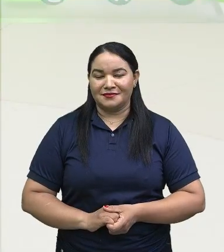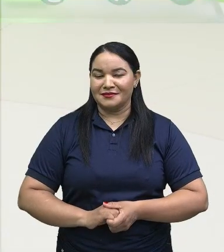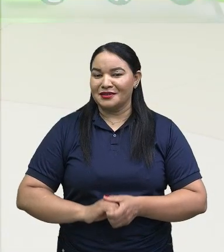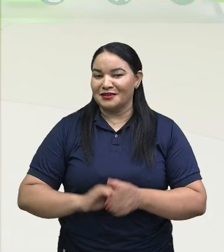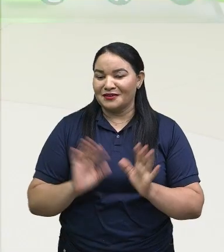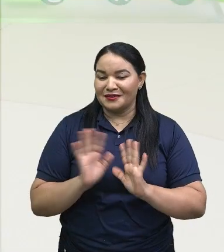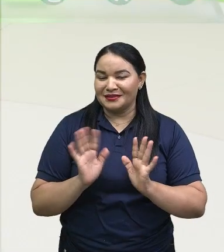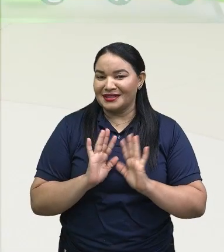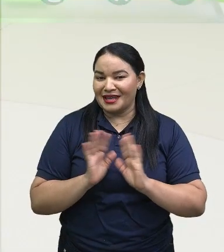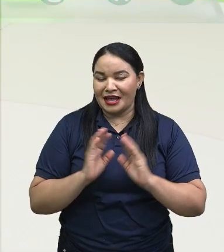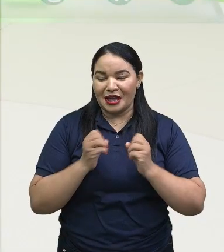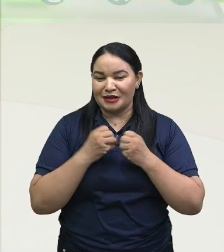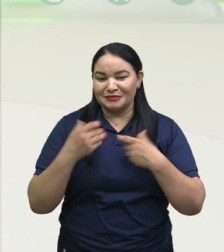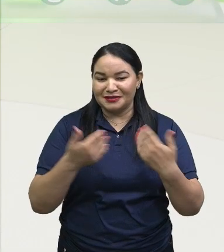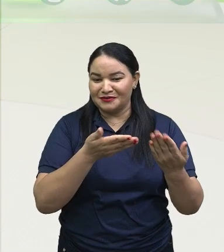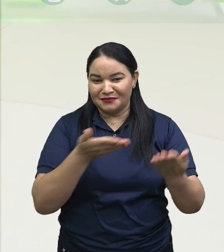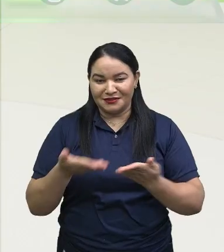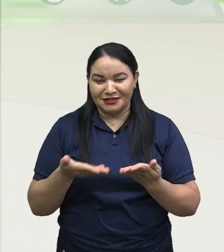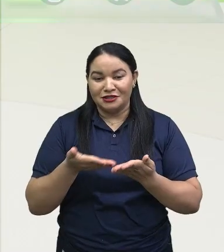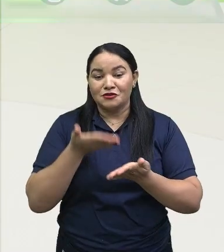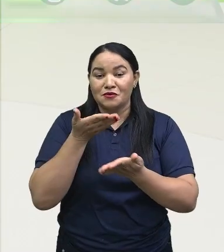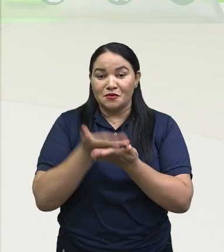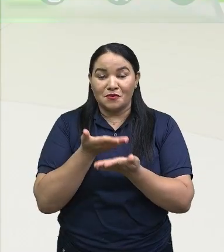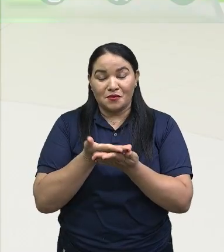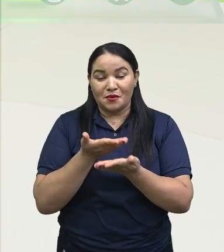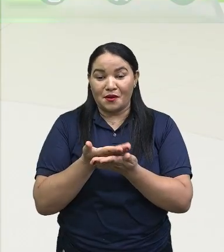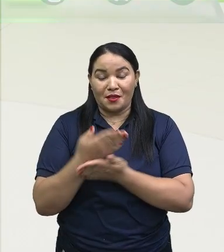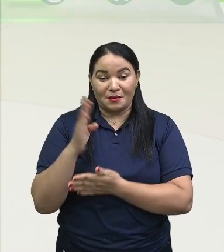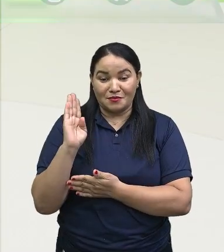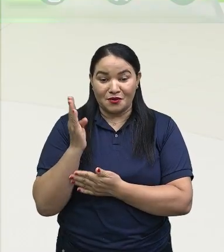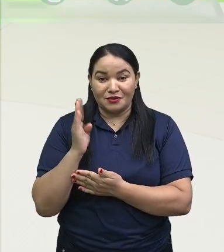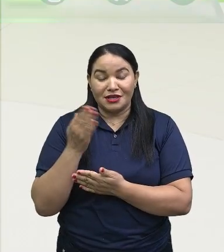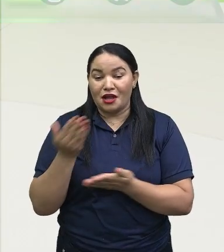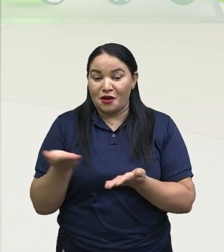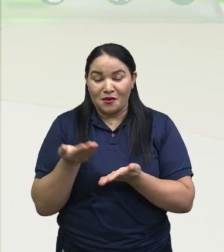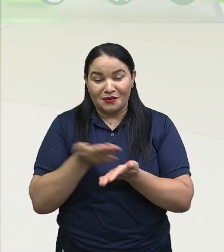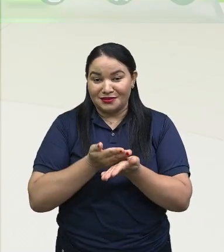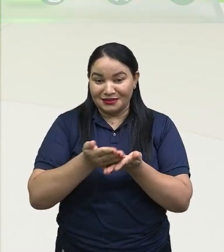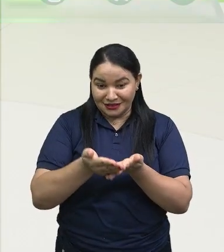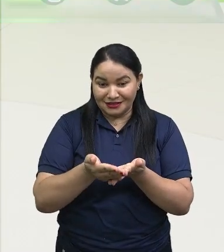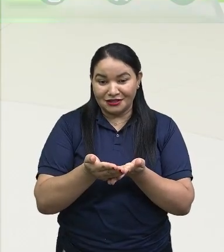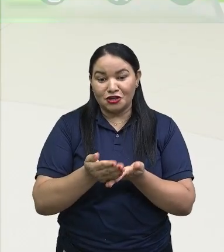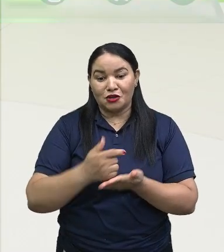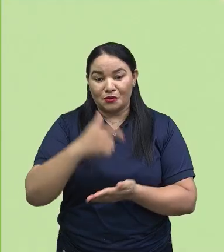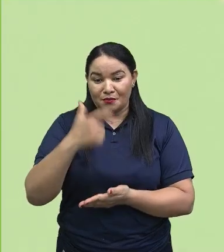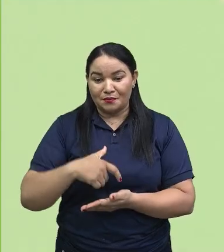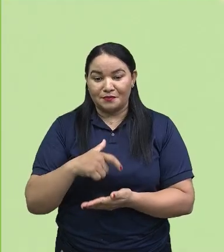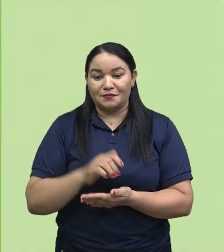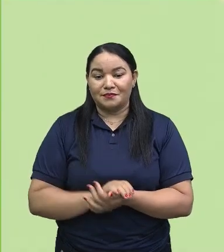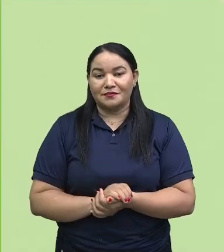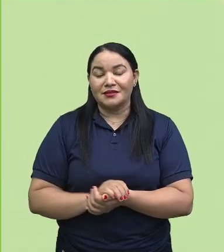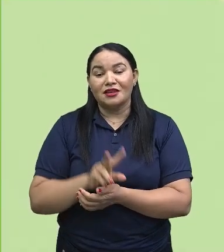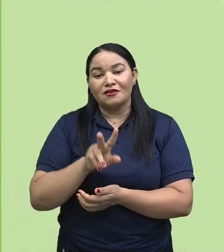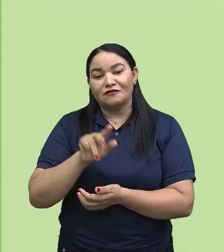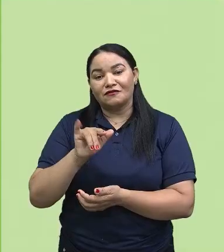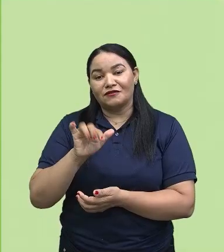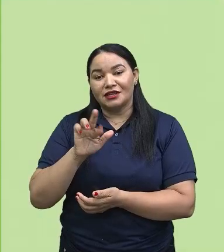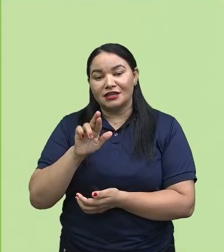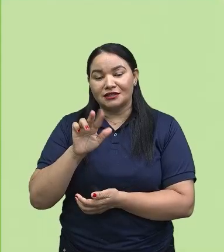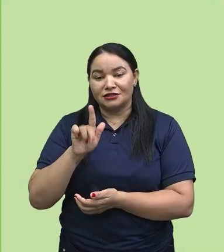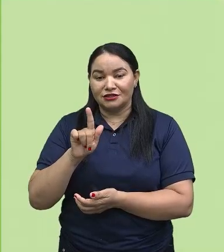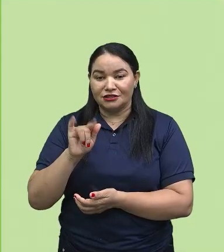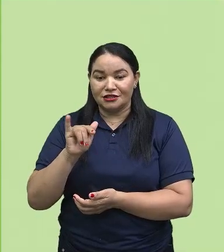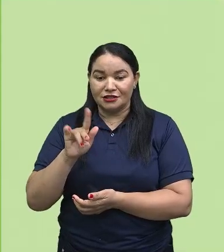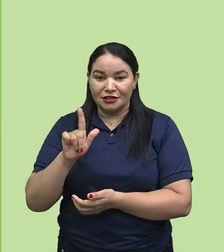Olá, sejam todos muito bem-vindos a mais uma aula de Biologia que está iniciando agora. Eu sou o professor Virgílio Guedes e a partir de